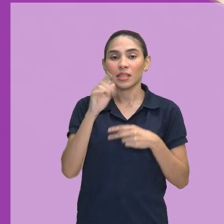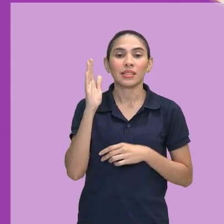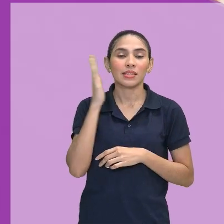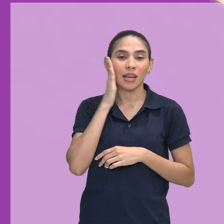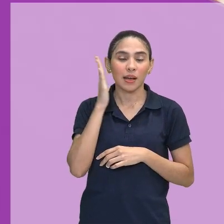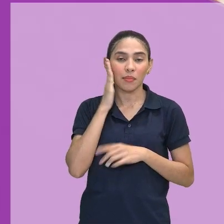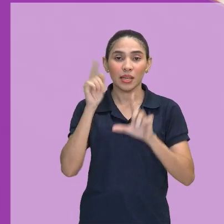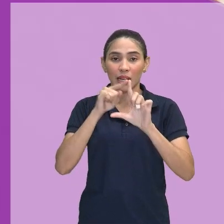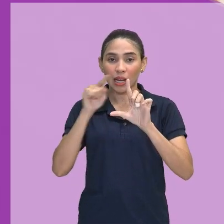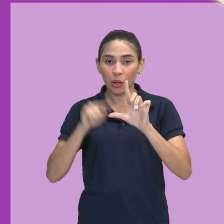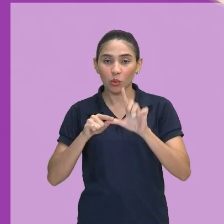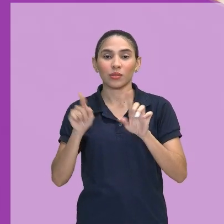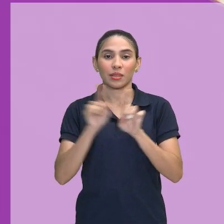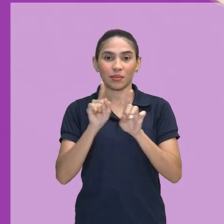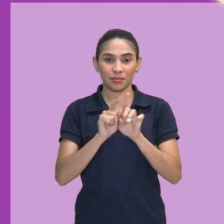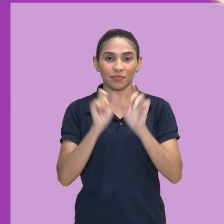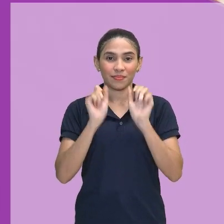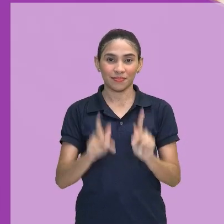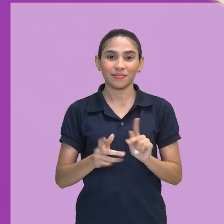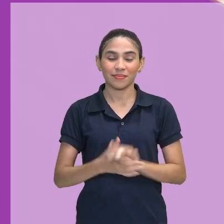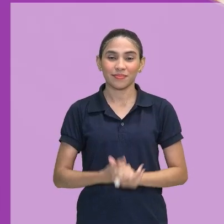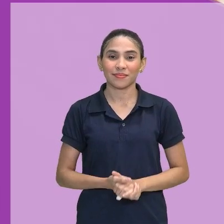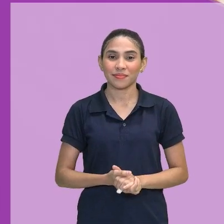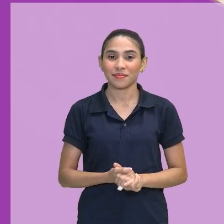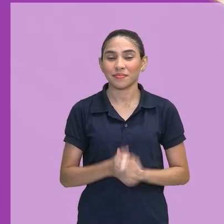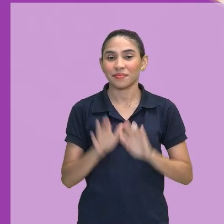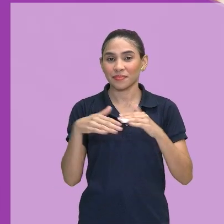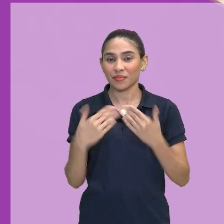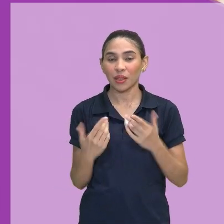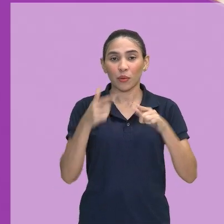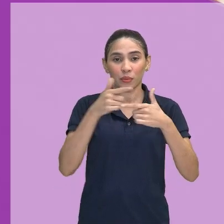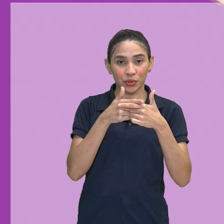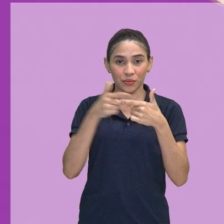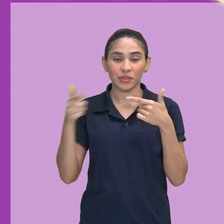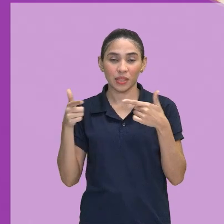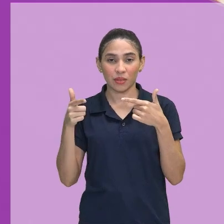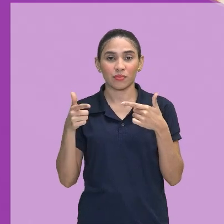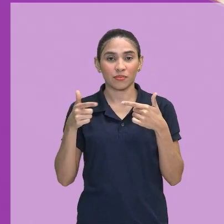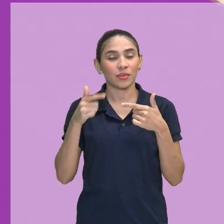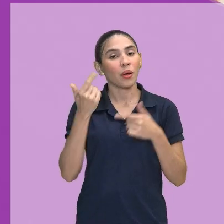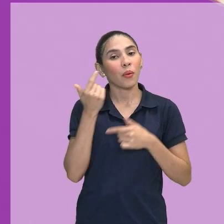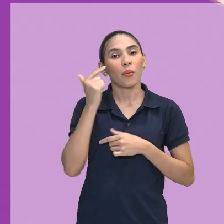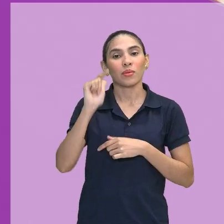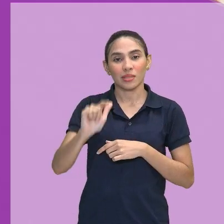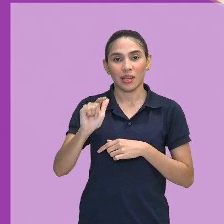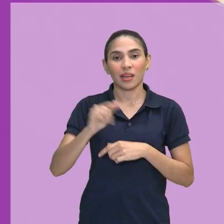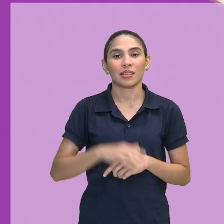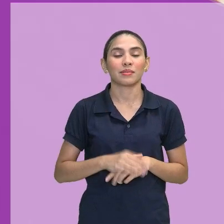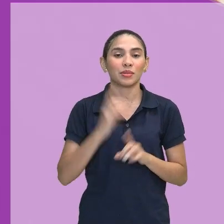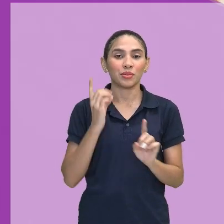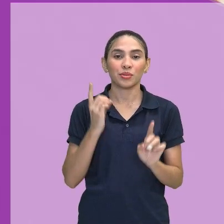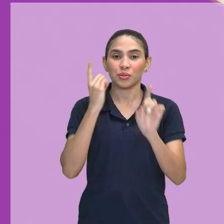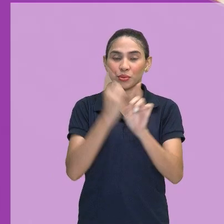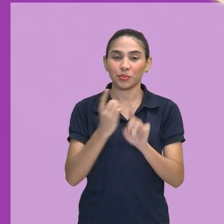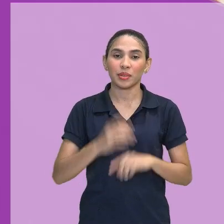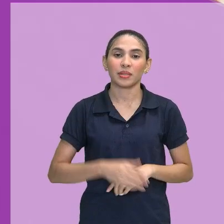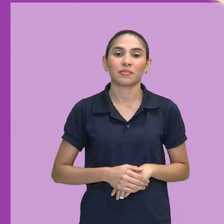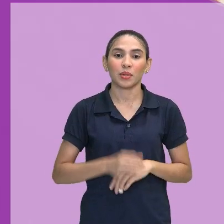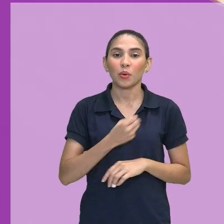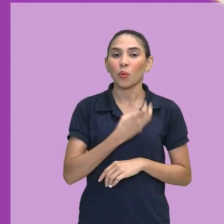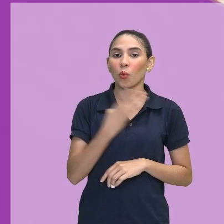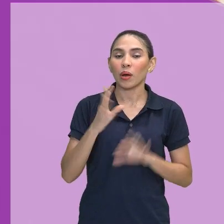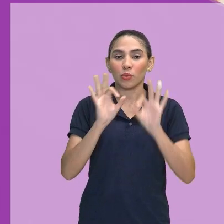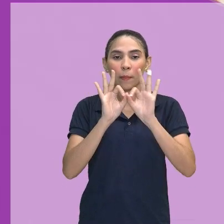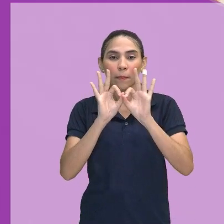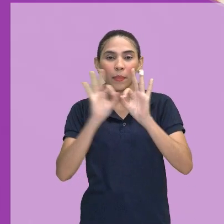tem. Tudo certo? E aí, efetuando a divisão, você consegue descobrir ali quanto é que